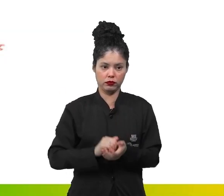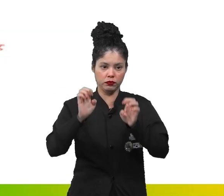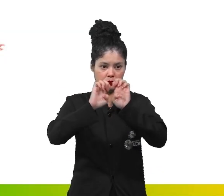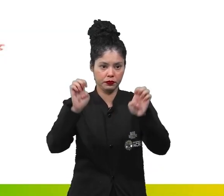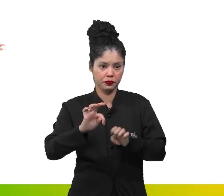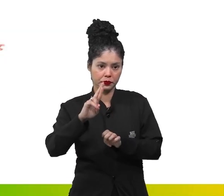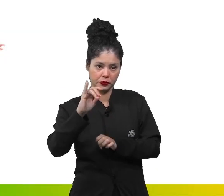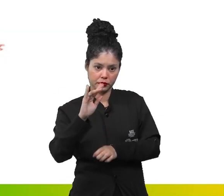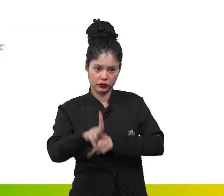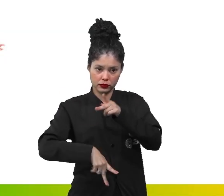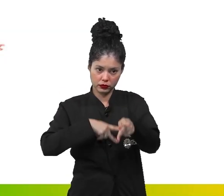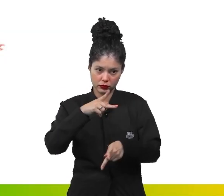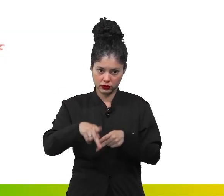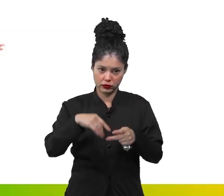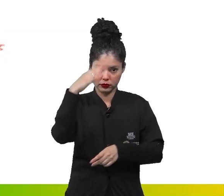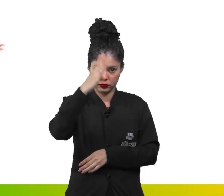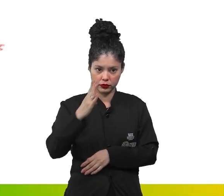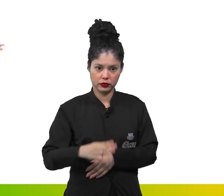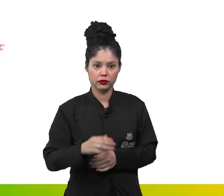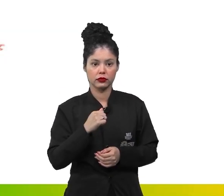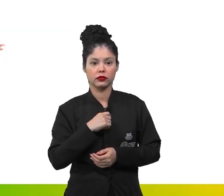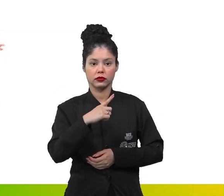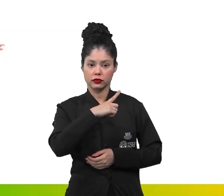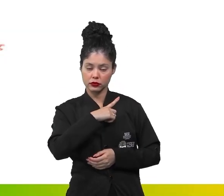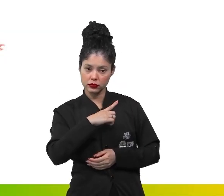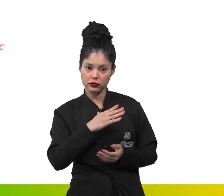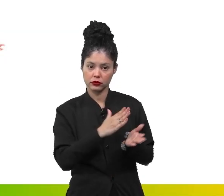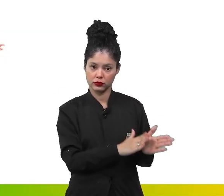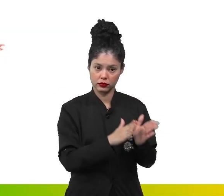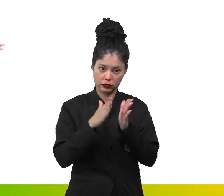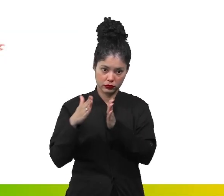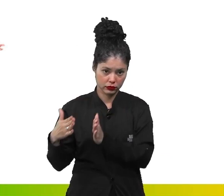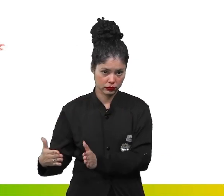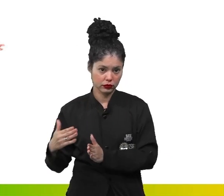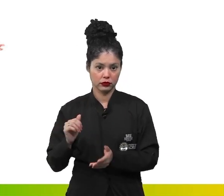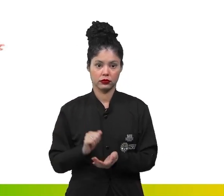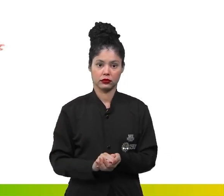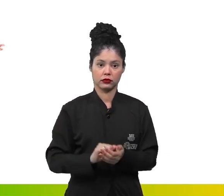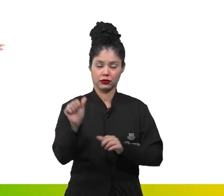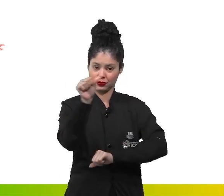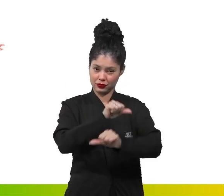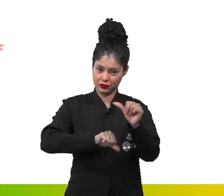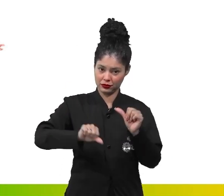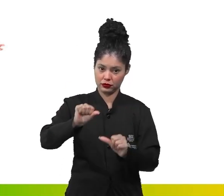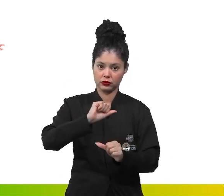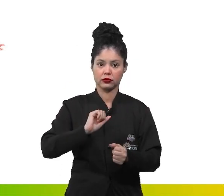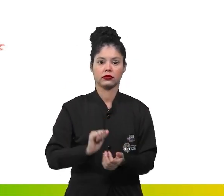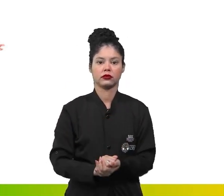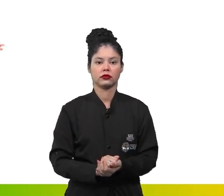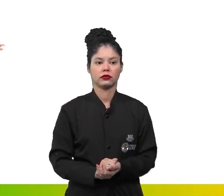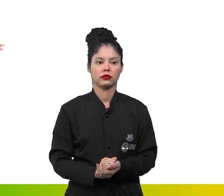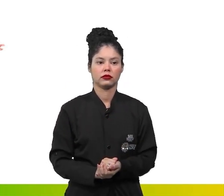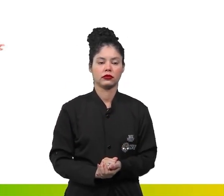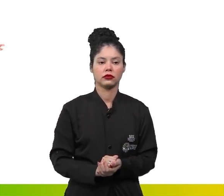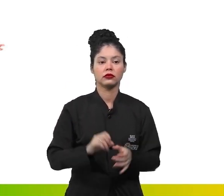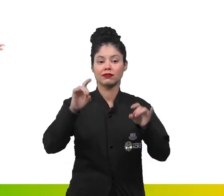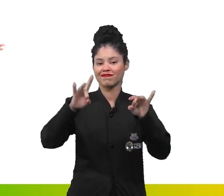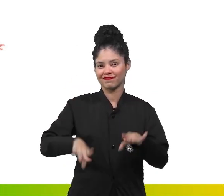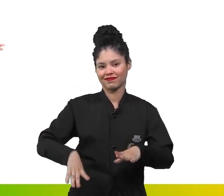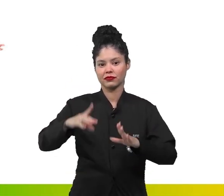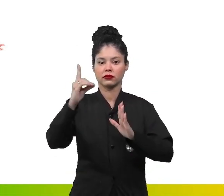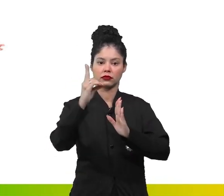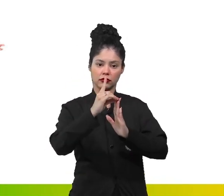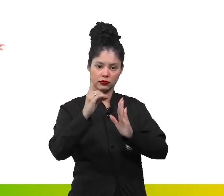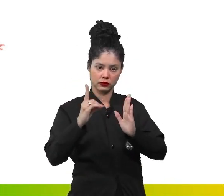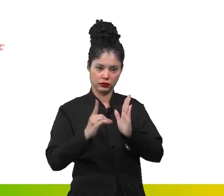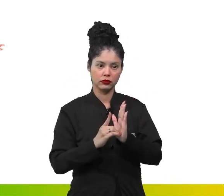A estrutura etária da população brasileira, atualmente, ela tem passado aí por mudanças significativas,